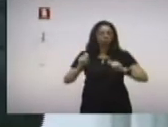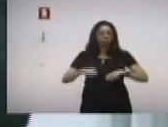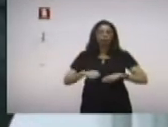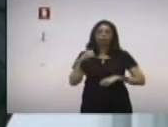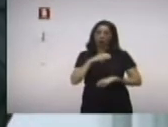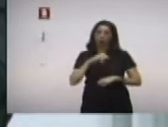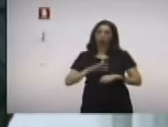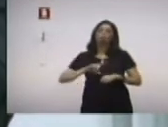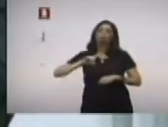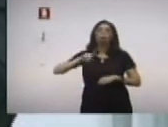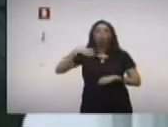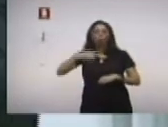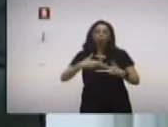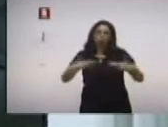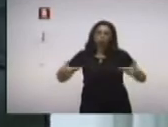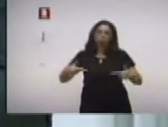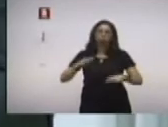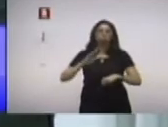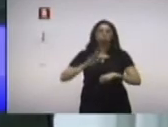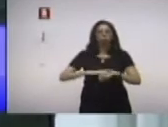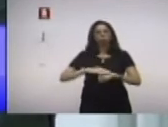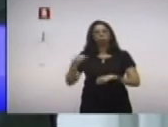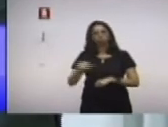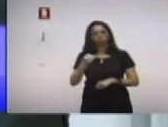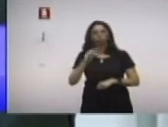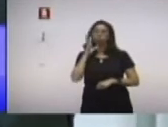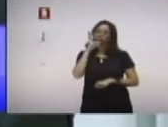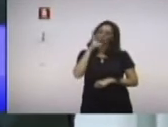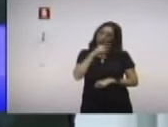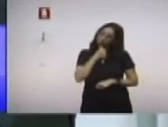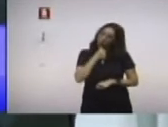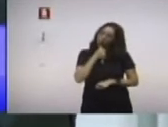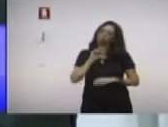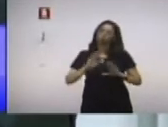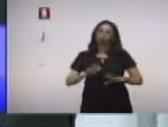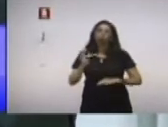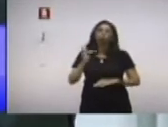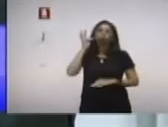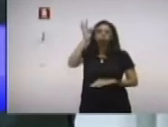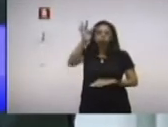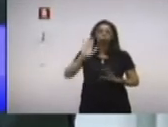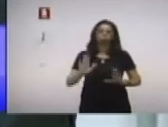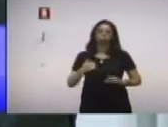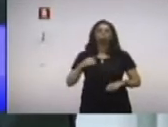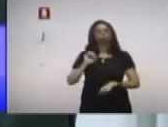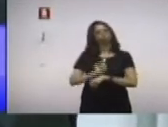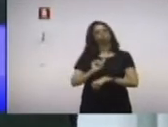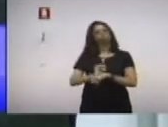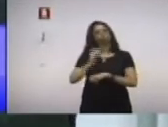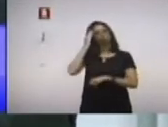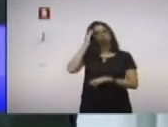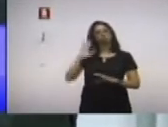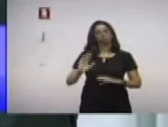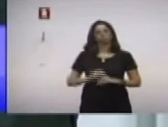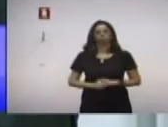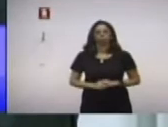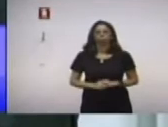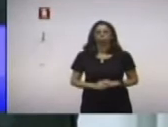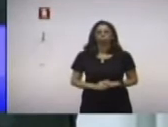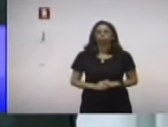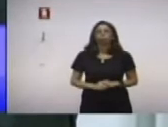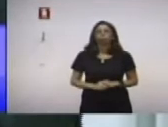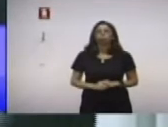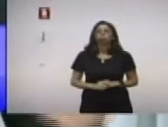existem muitas falhas ou Continuará cobrando mais saber reconhecer também aquilo que vencido avançando avançado